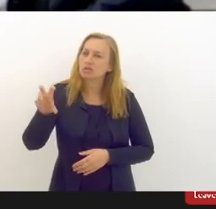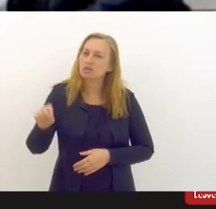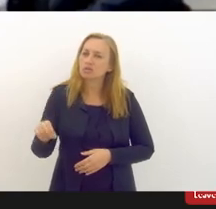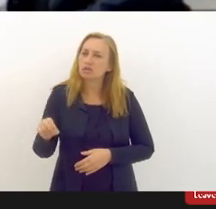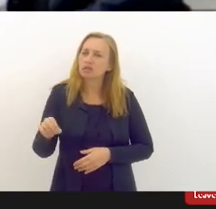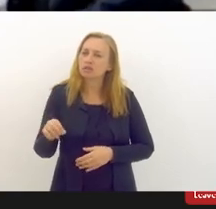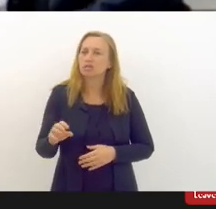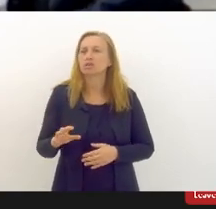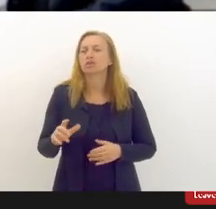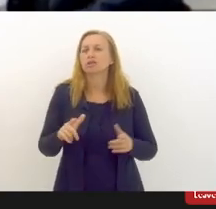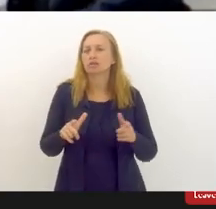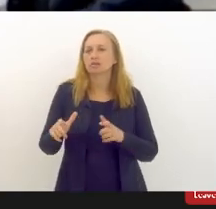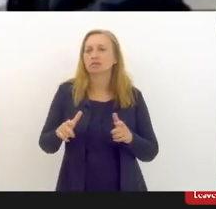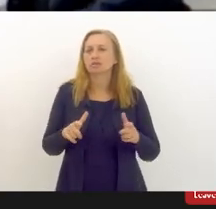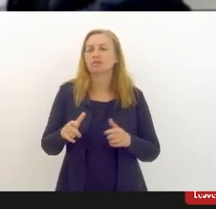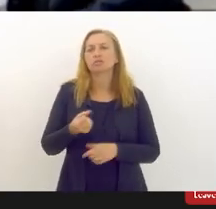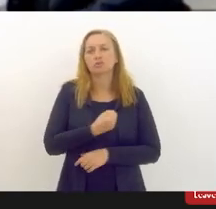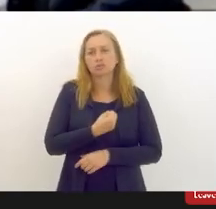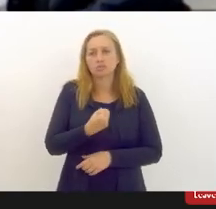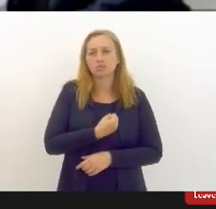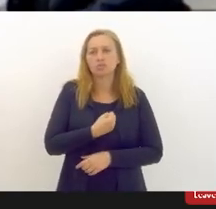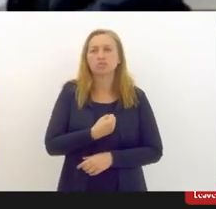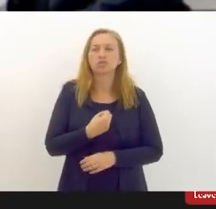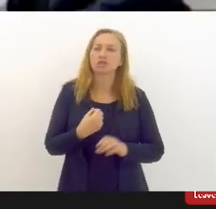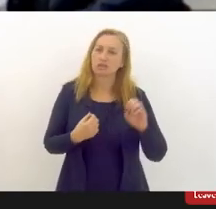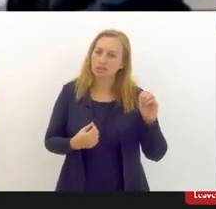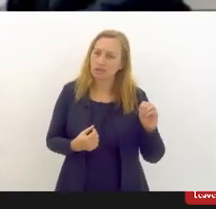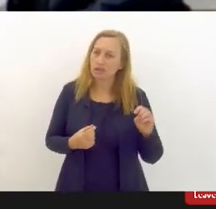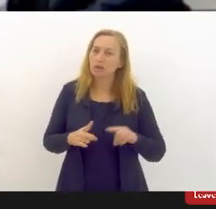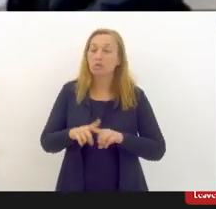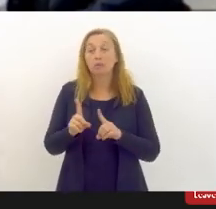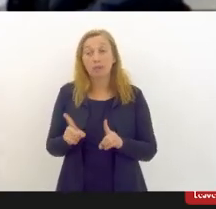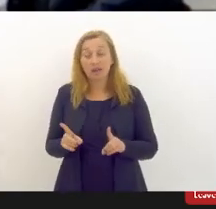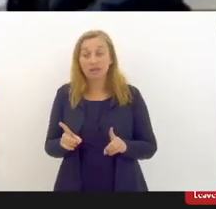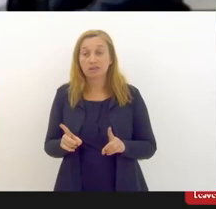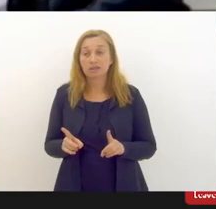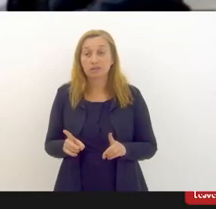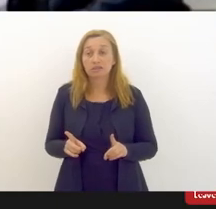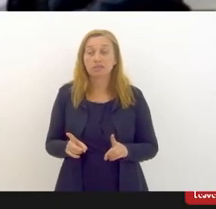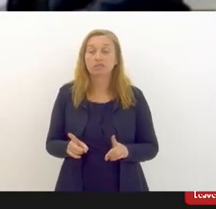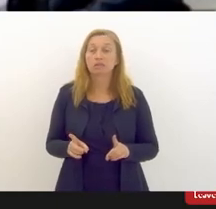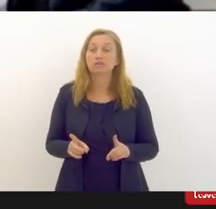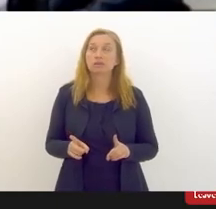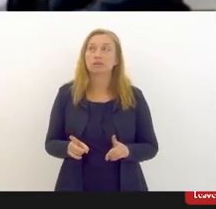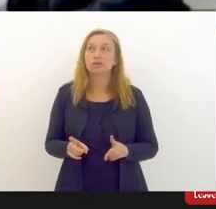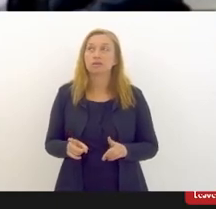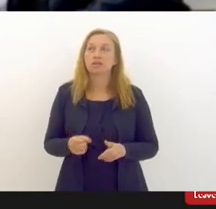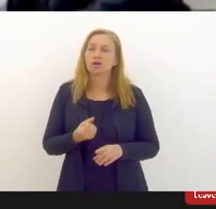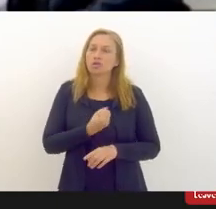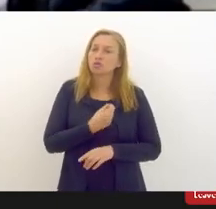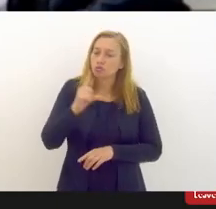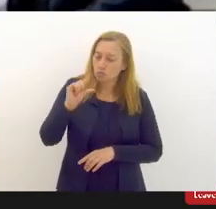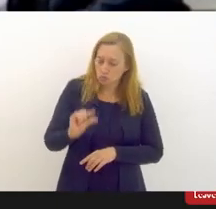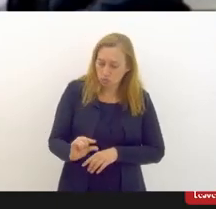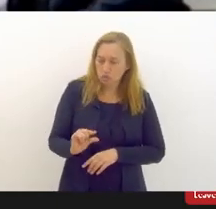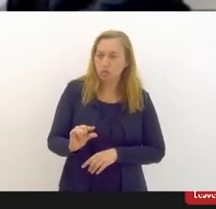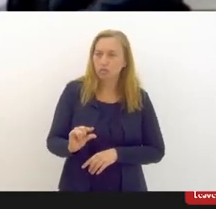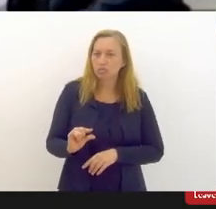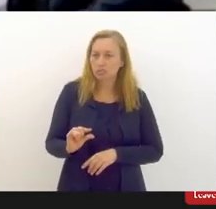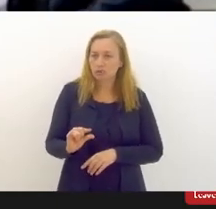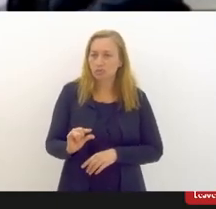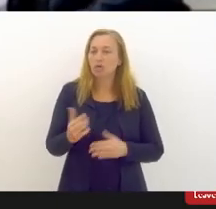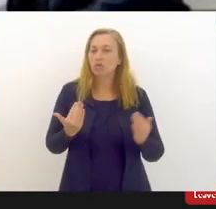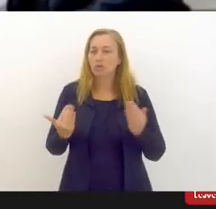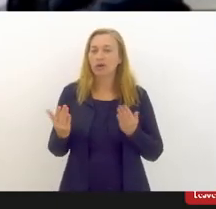que o número tem que ser de zero, mas é um número bem menor, bem pequeno, perto da